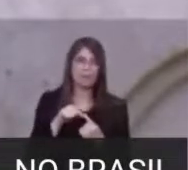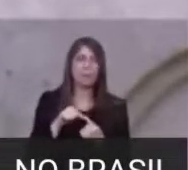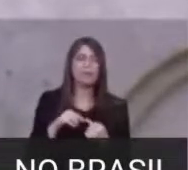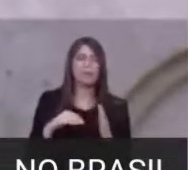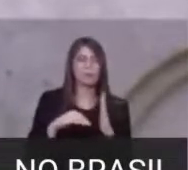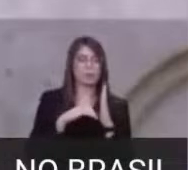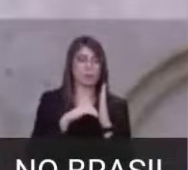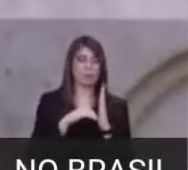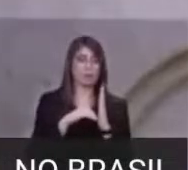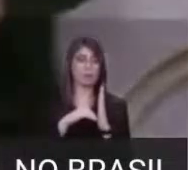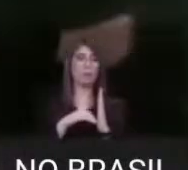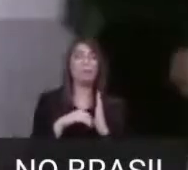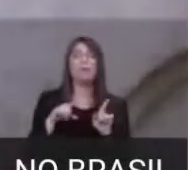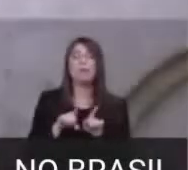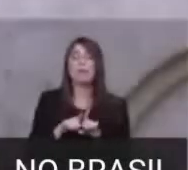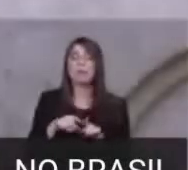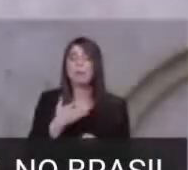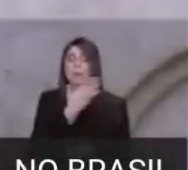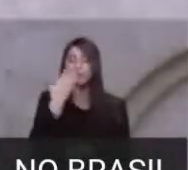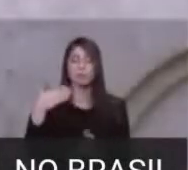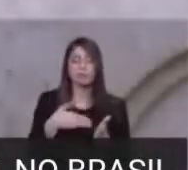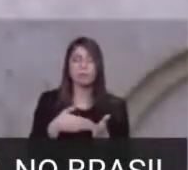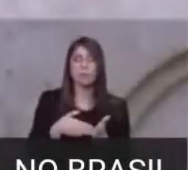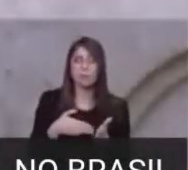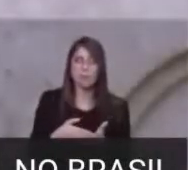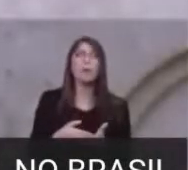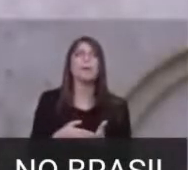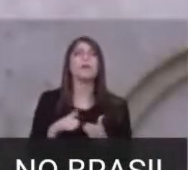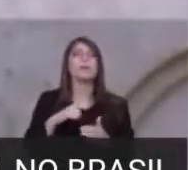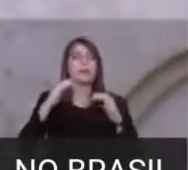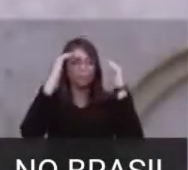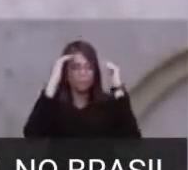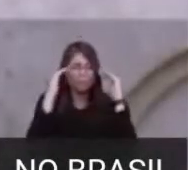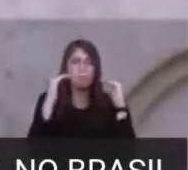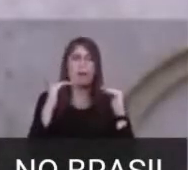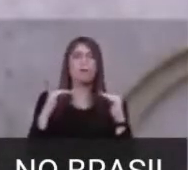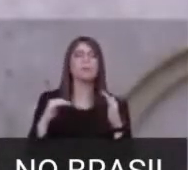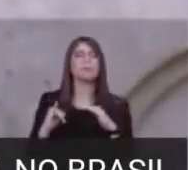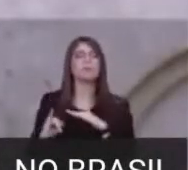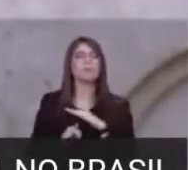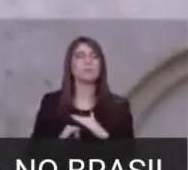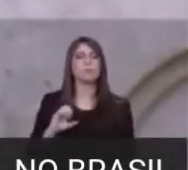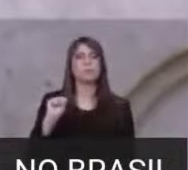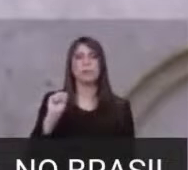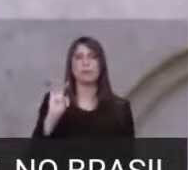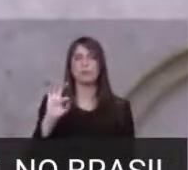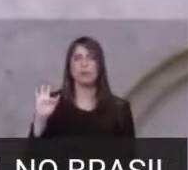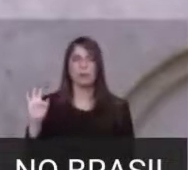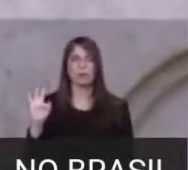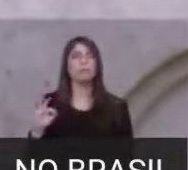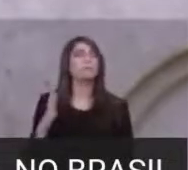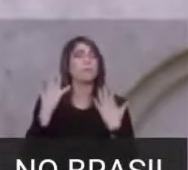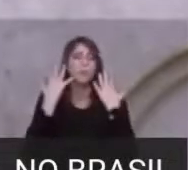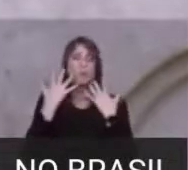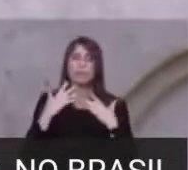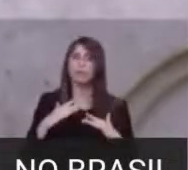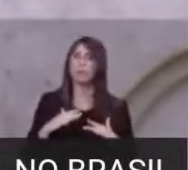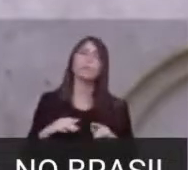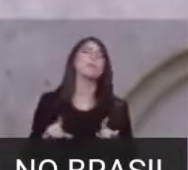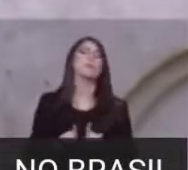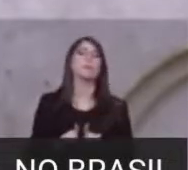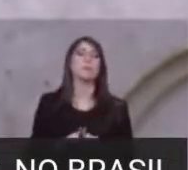O Senado Federal e seus integrantes merecem toda a consideração institucional do Supremo Tribunal Federal. E,